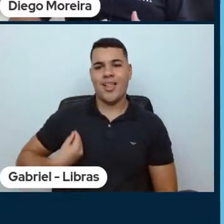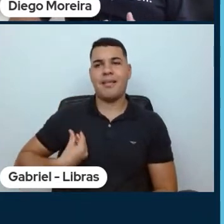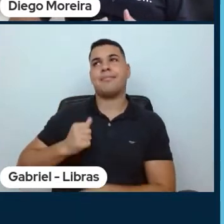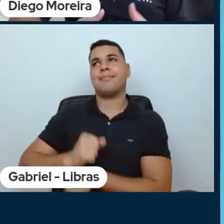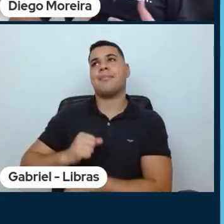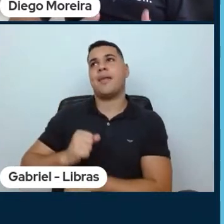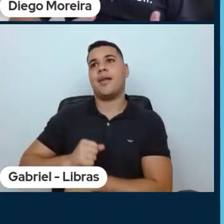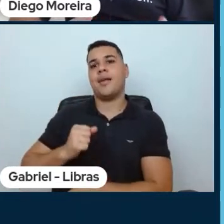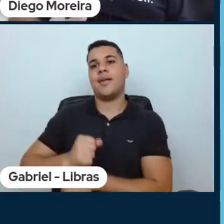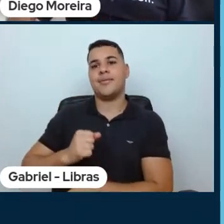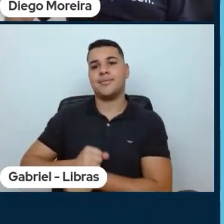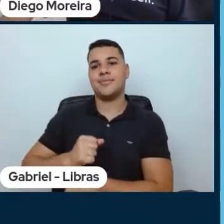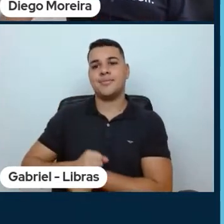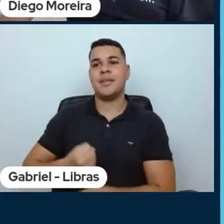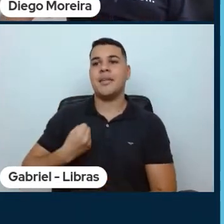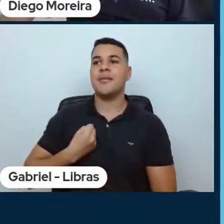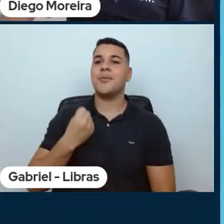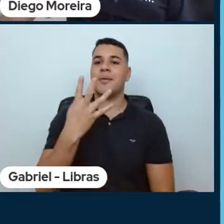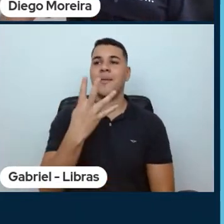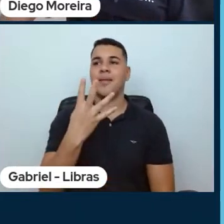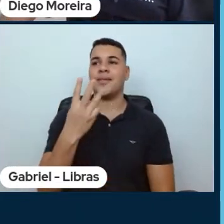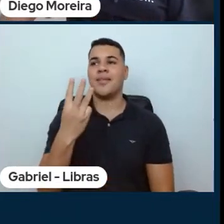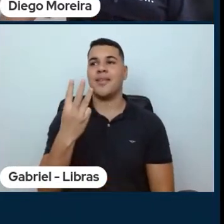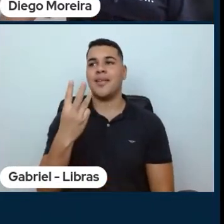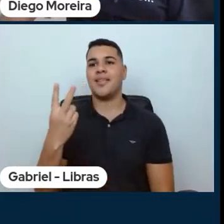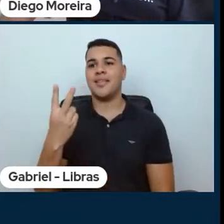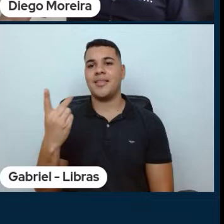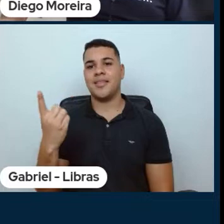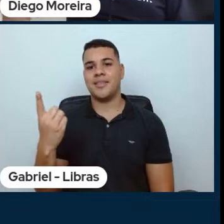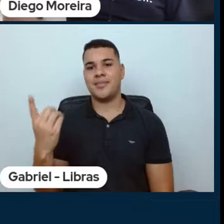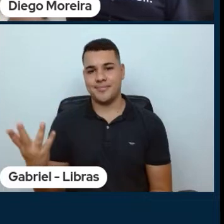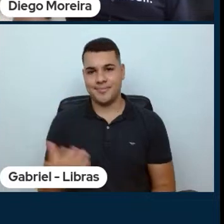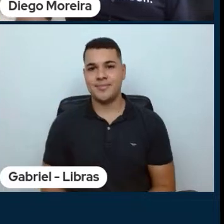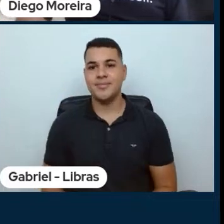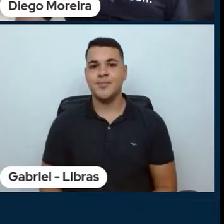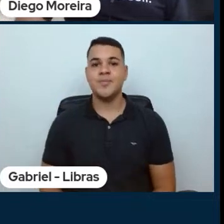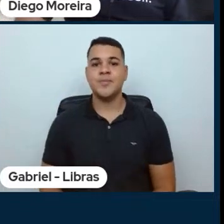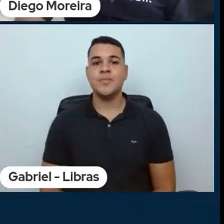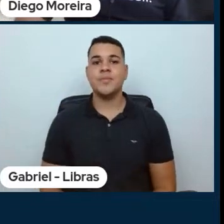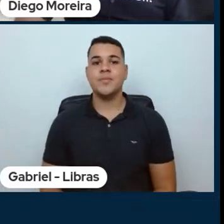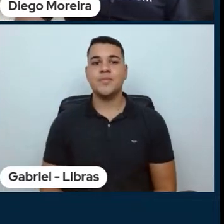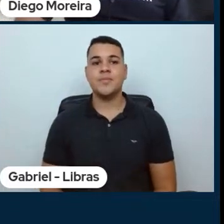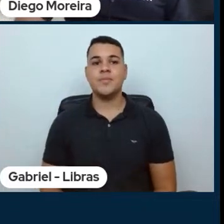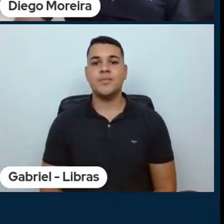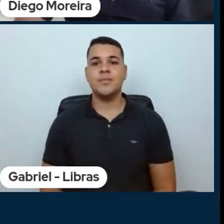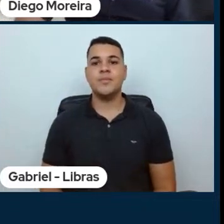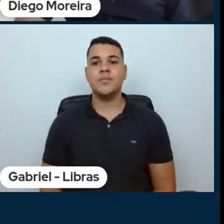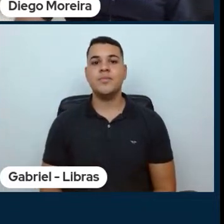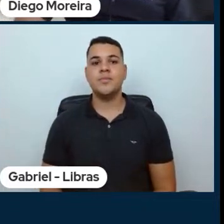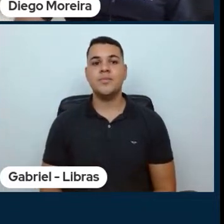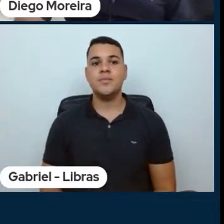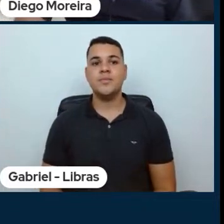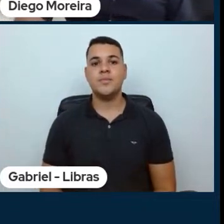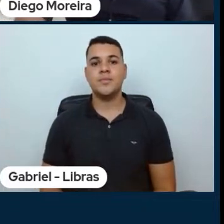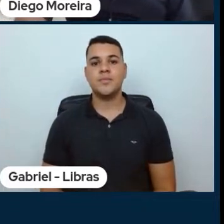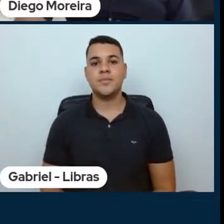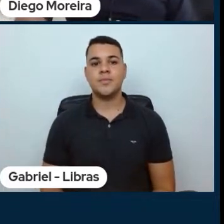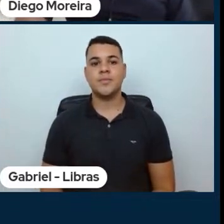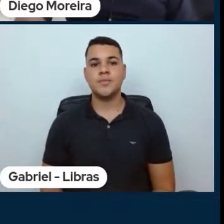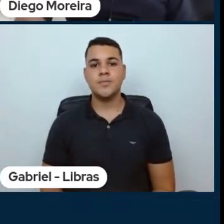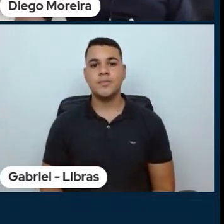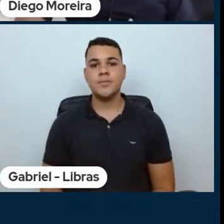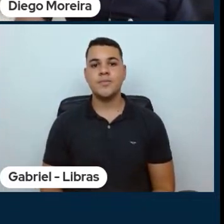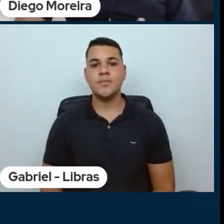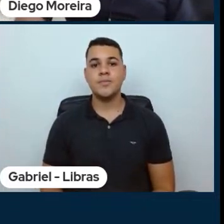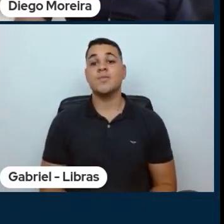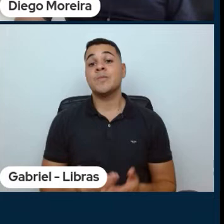de tempo muito grande. Bom,